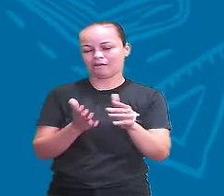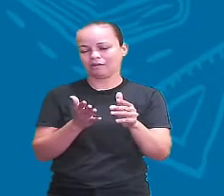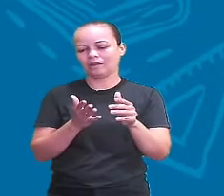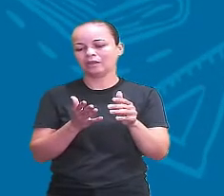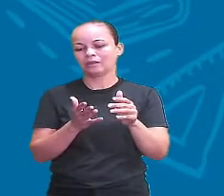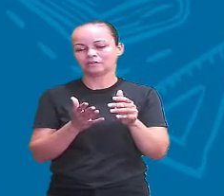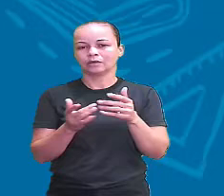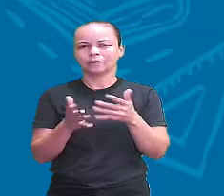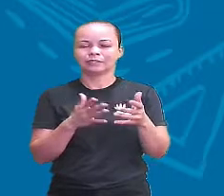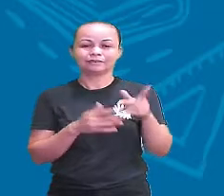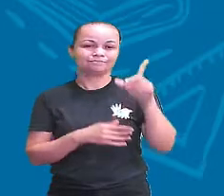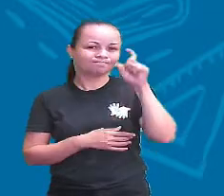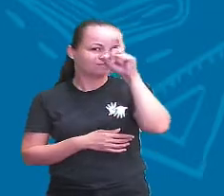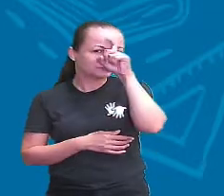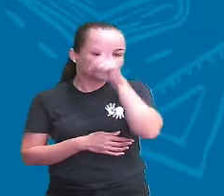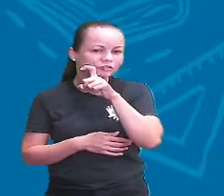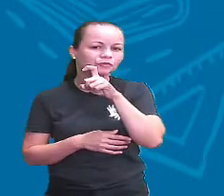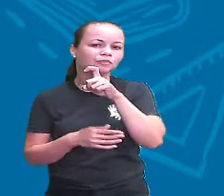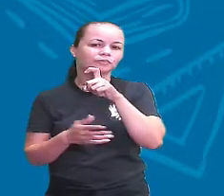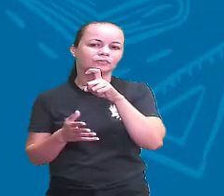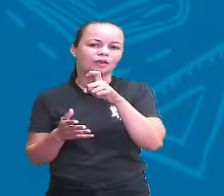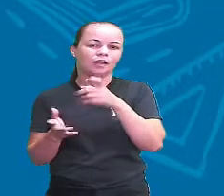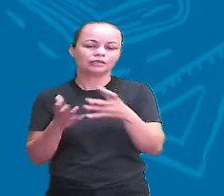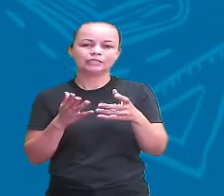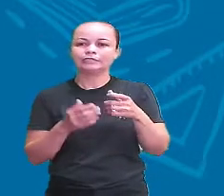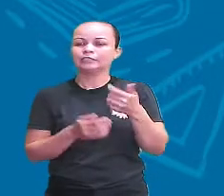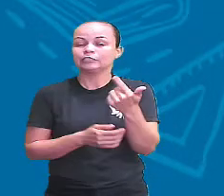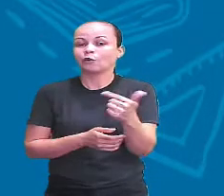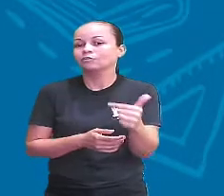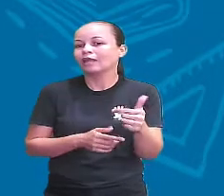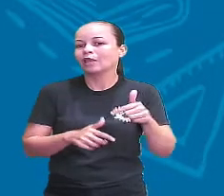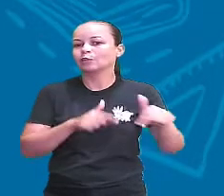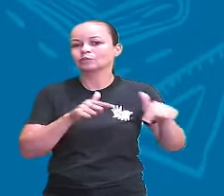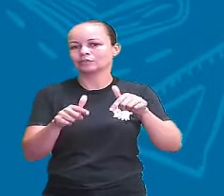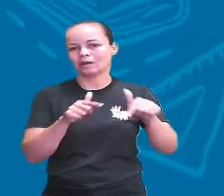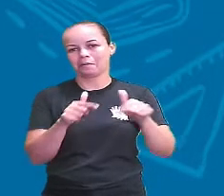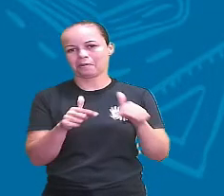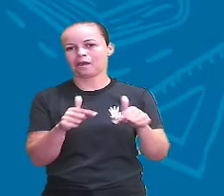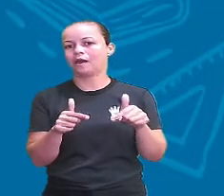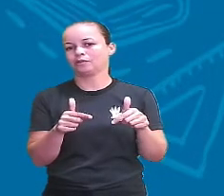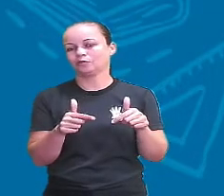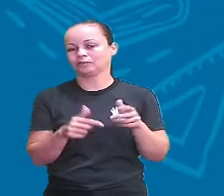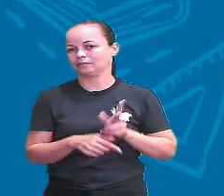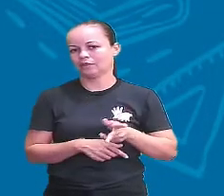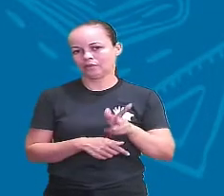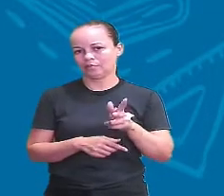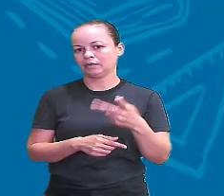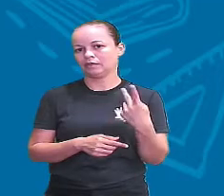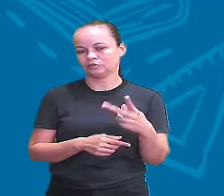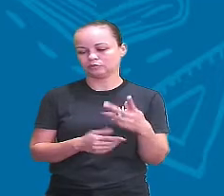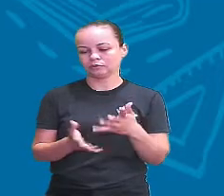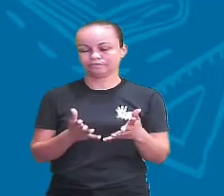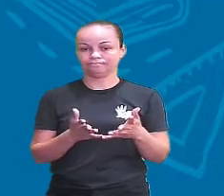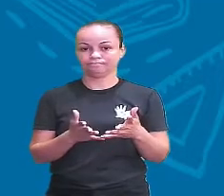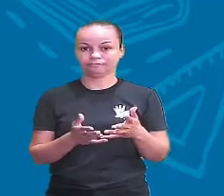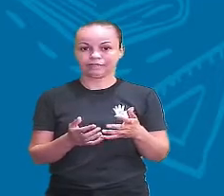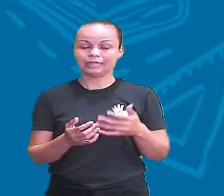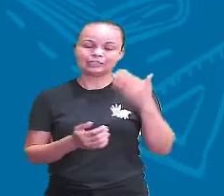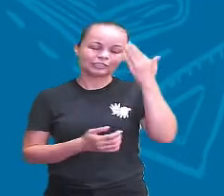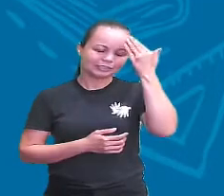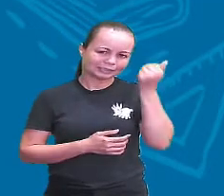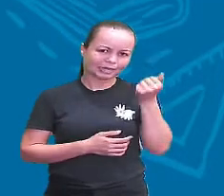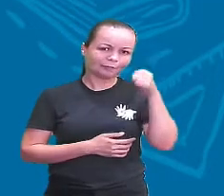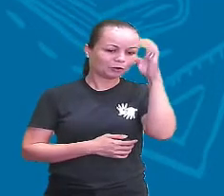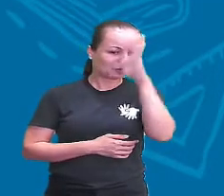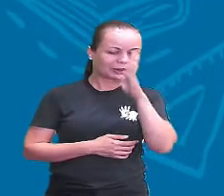essa dificuldade, que não tem aquela oferta de emprego sempre à sua disposição. E emprego no Brasil a gente sabe